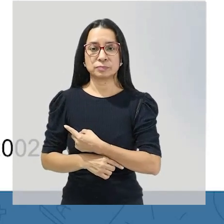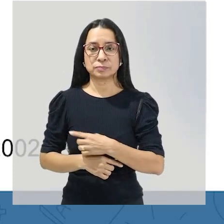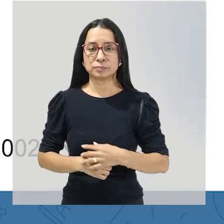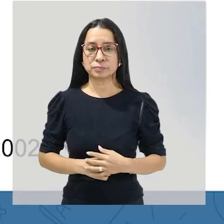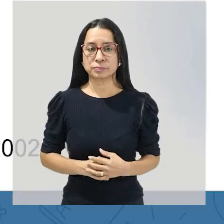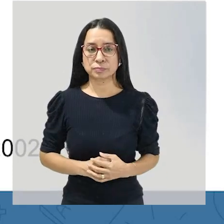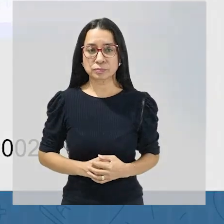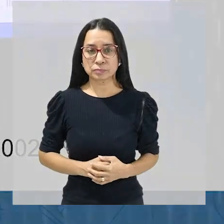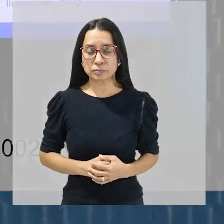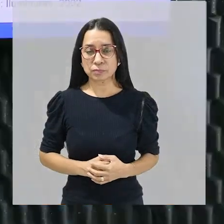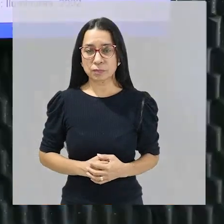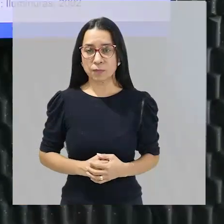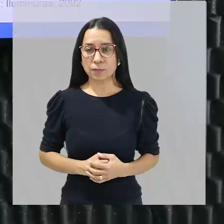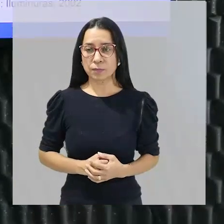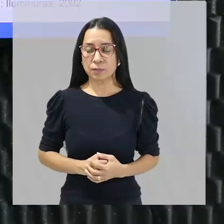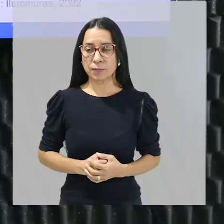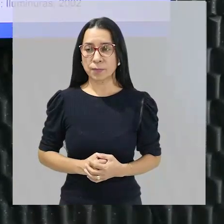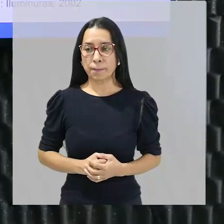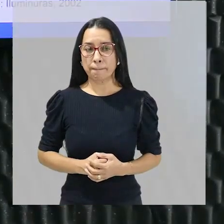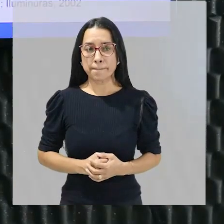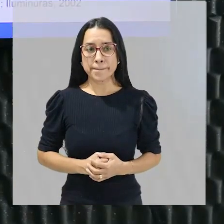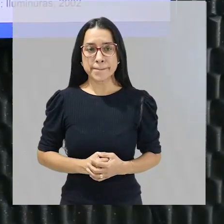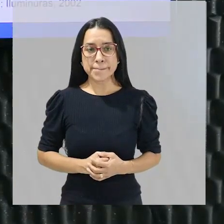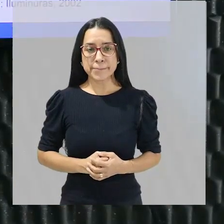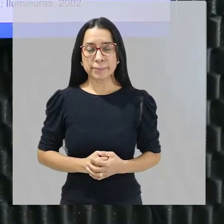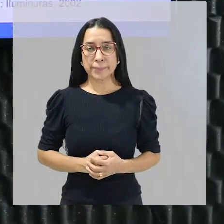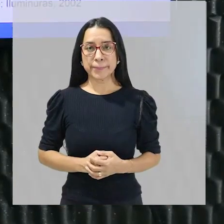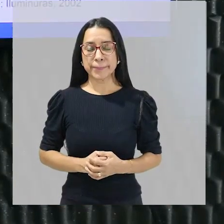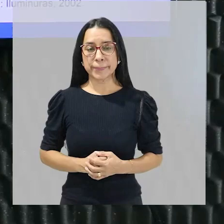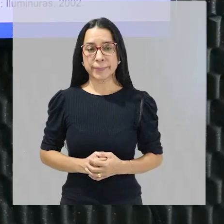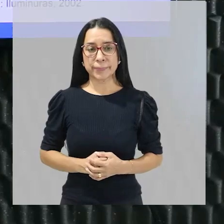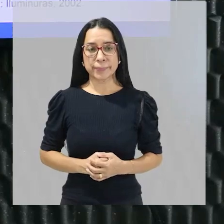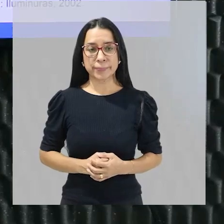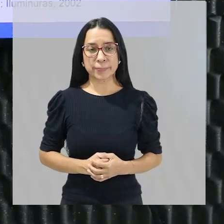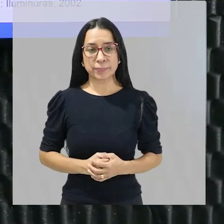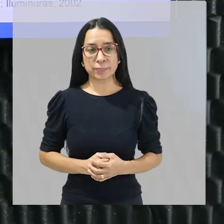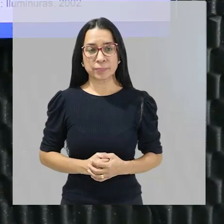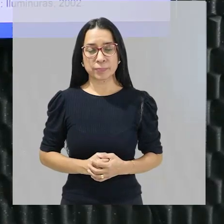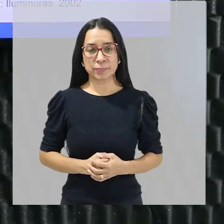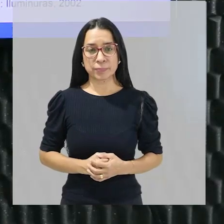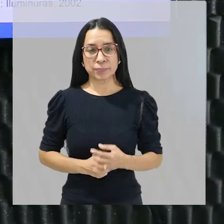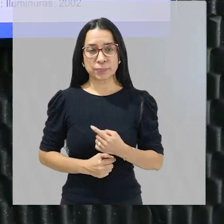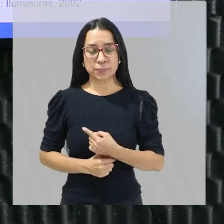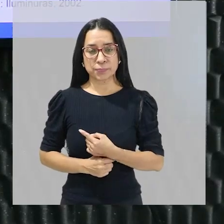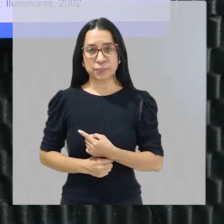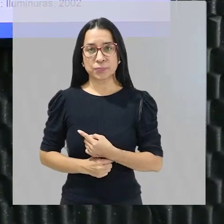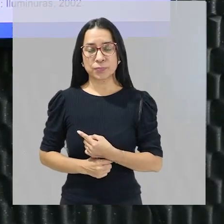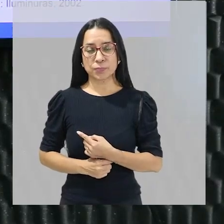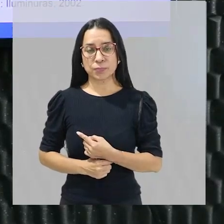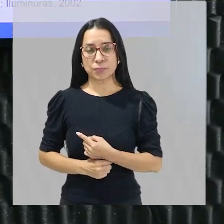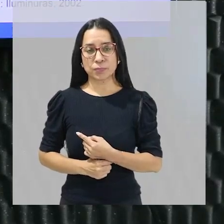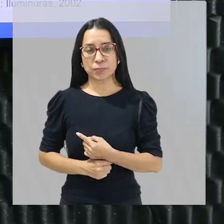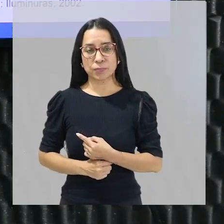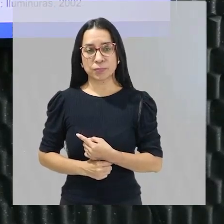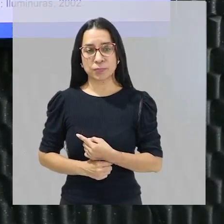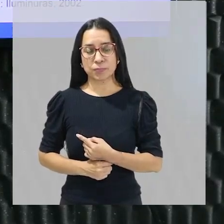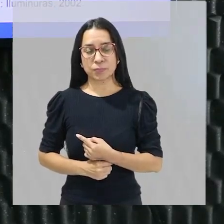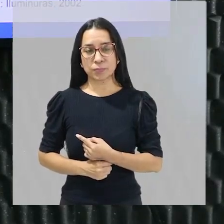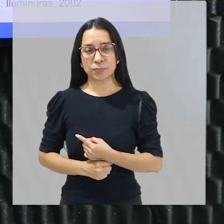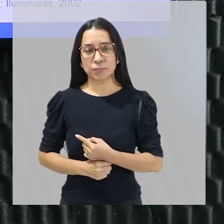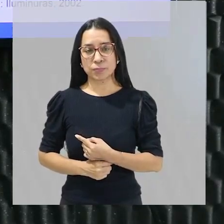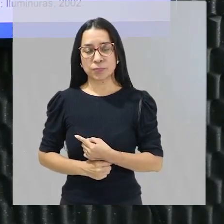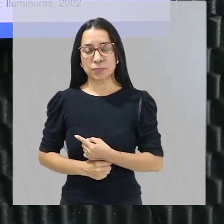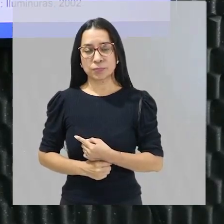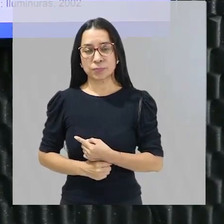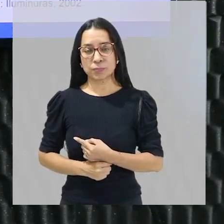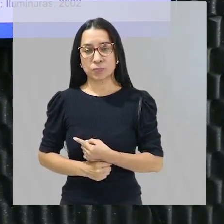à história da filosofia para encontrar em cada época reflexões interessantes a respeito deste elemento que é o corpo. Leia a